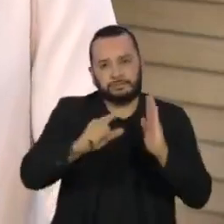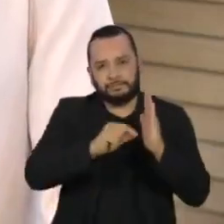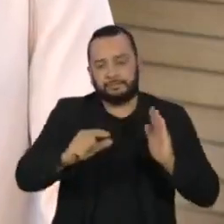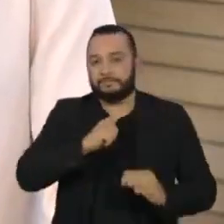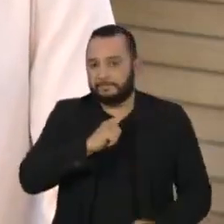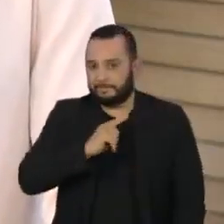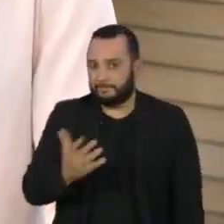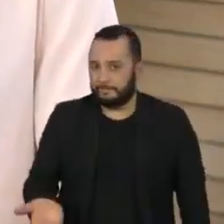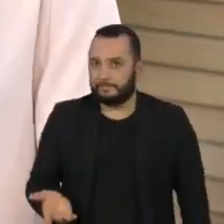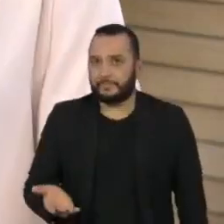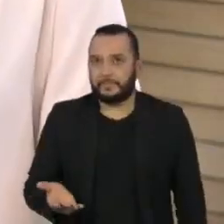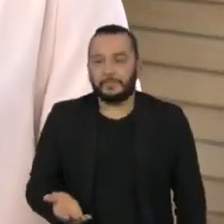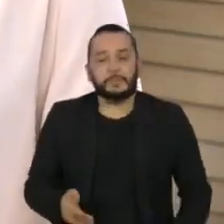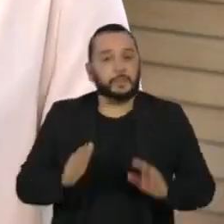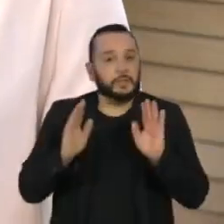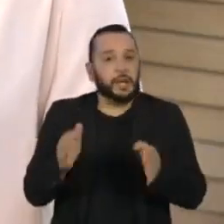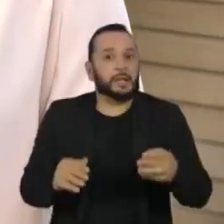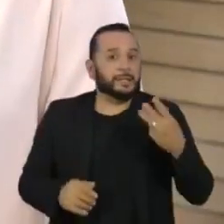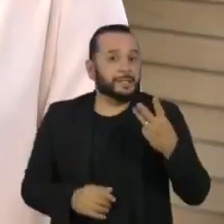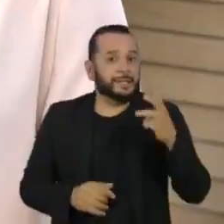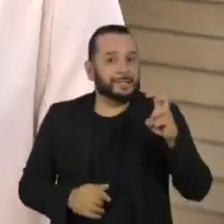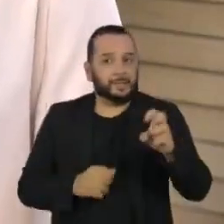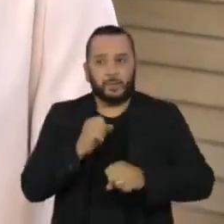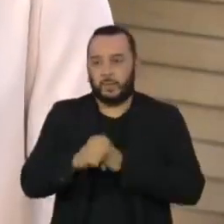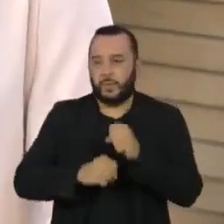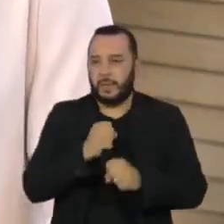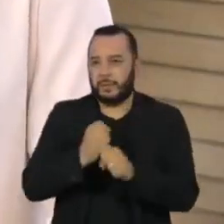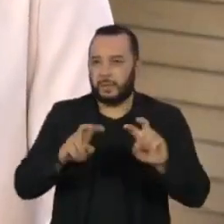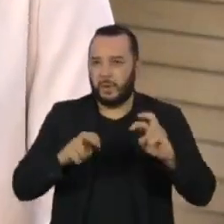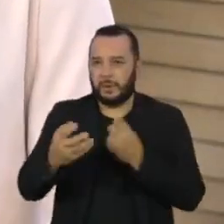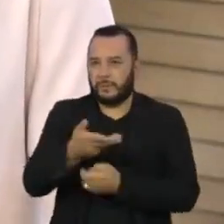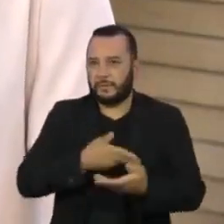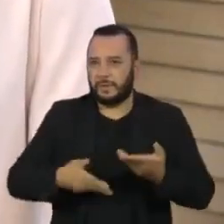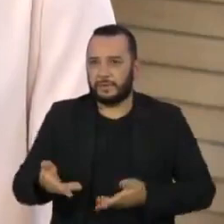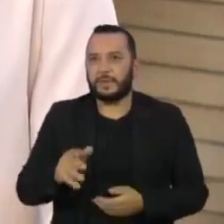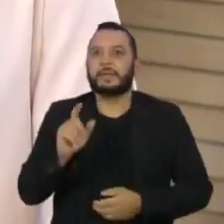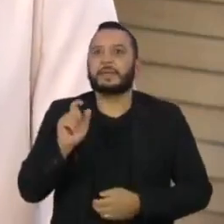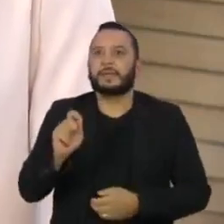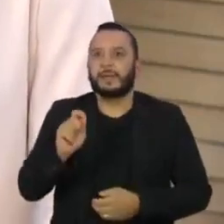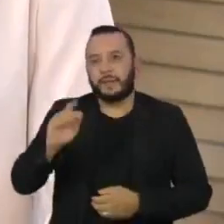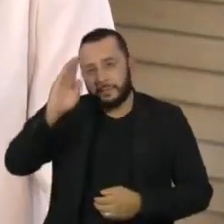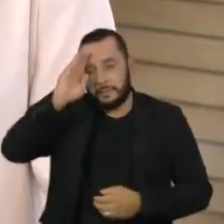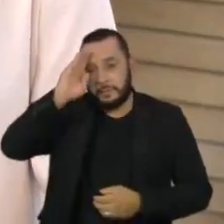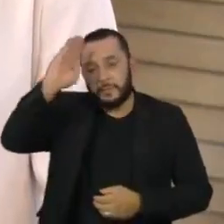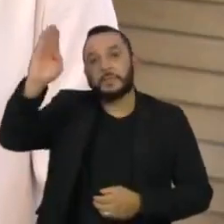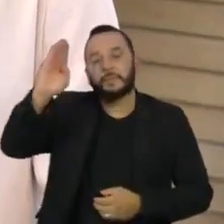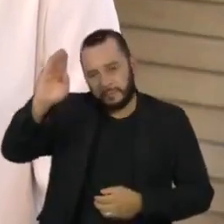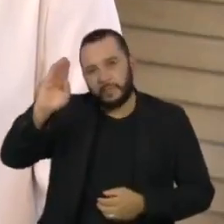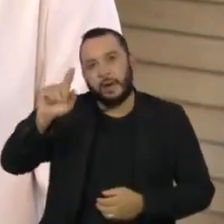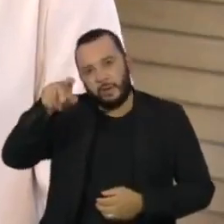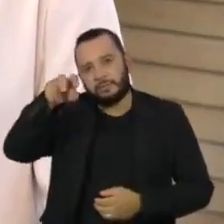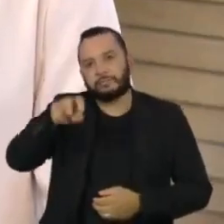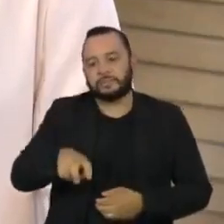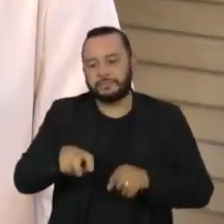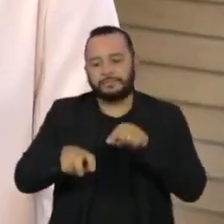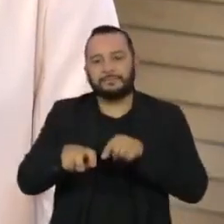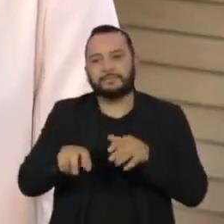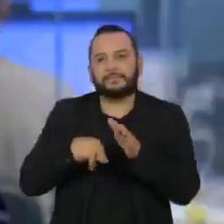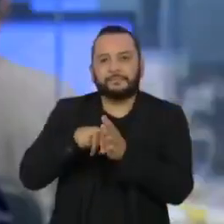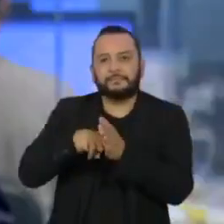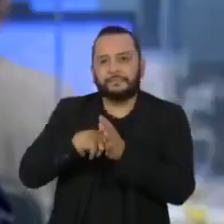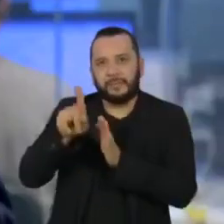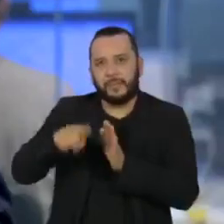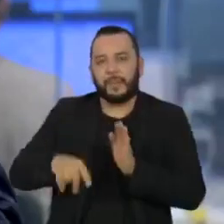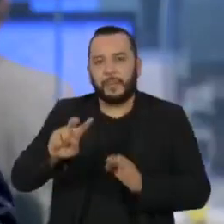e no programa que marcou os 35 anos do Roda Viva quem ocupou o centro da roda foi o ex-presidente